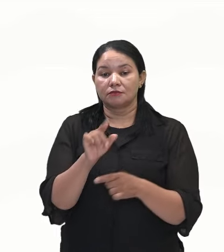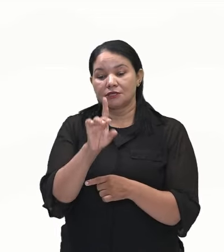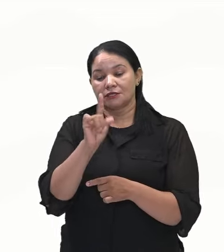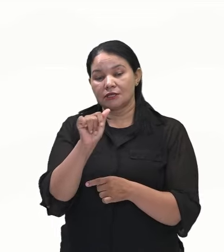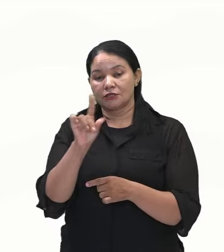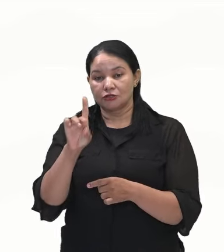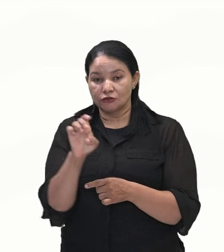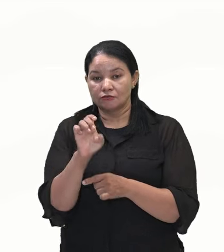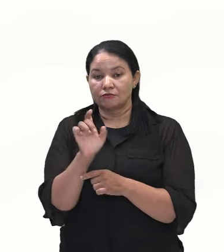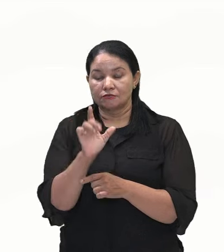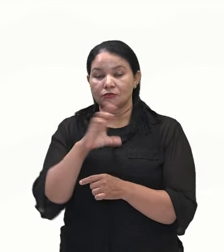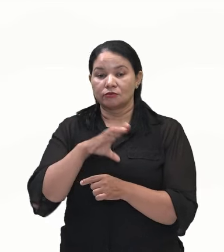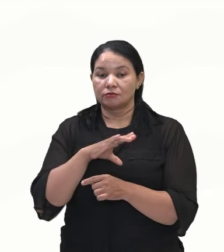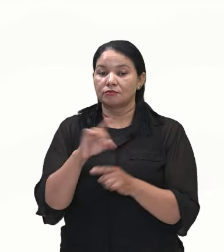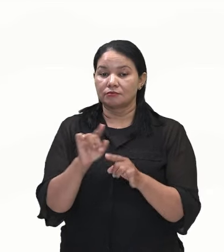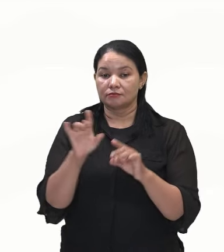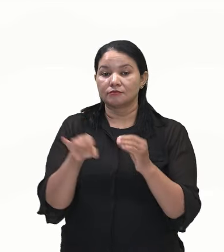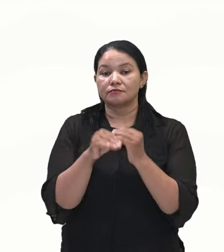a diversidade cultural,